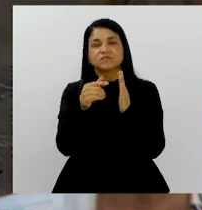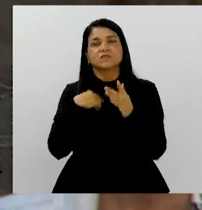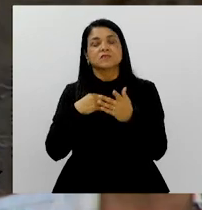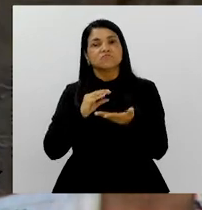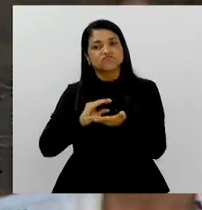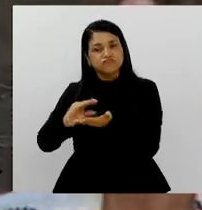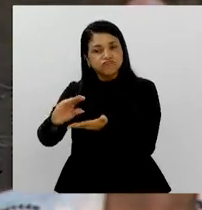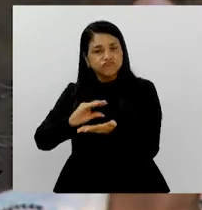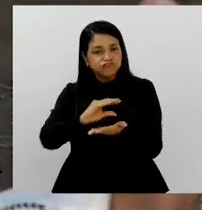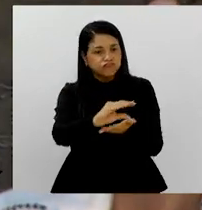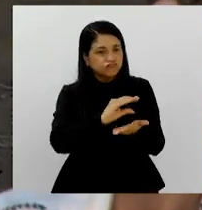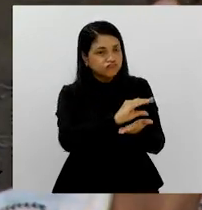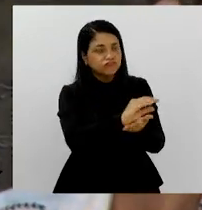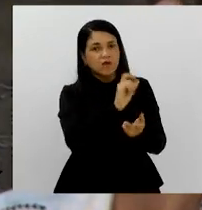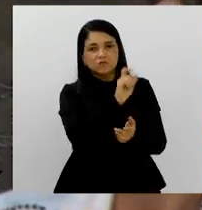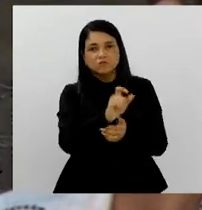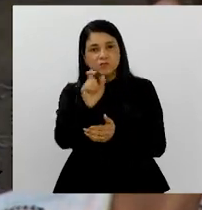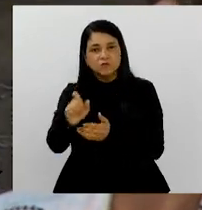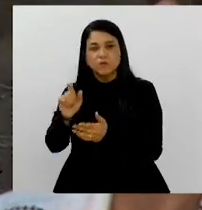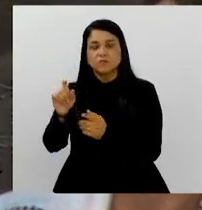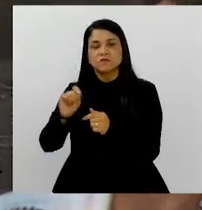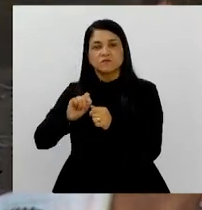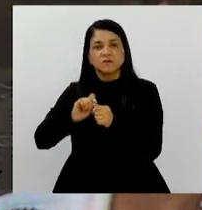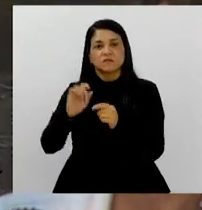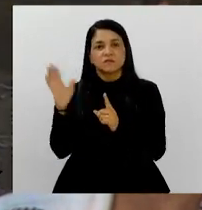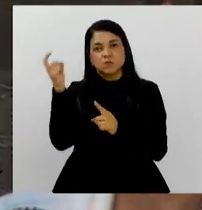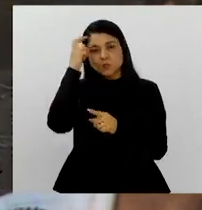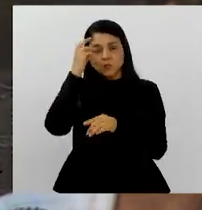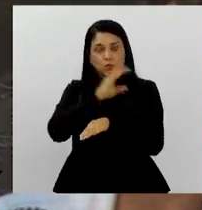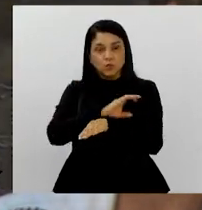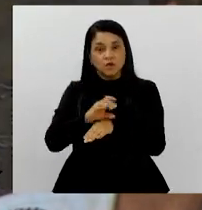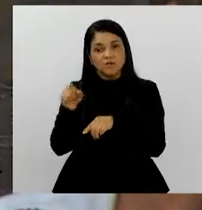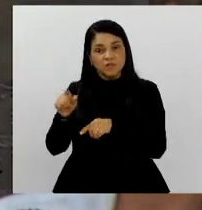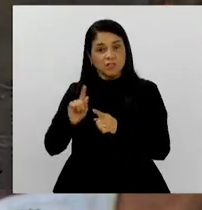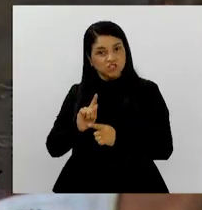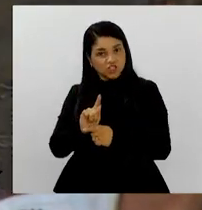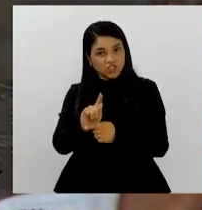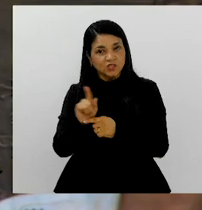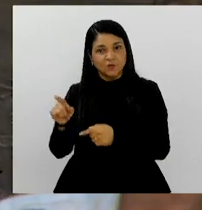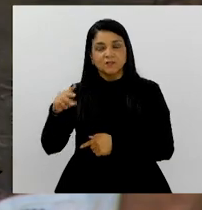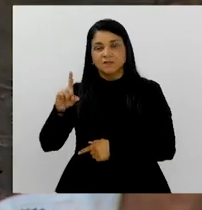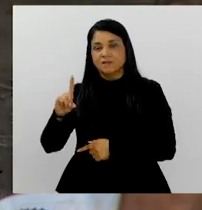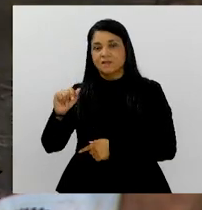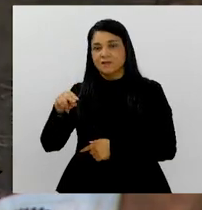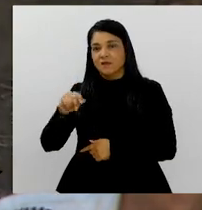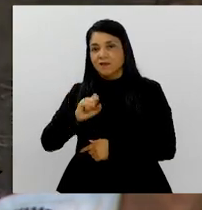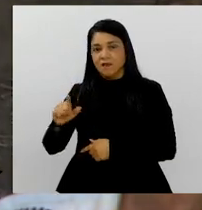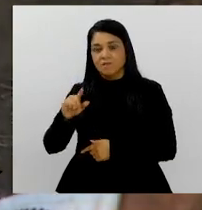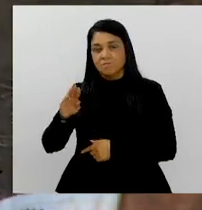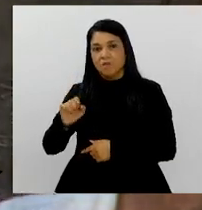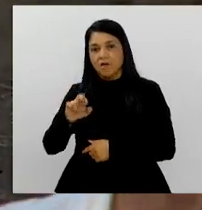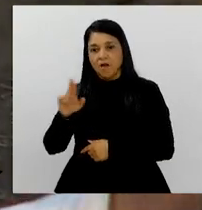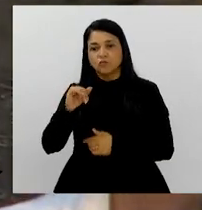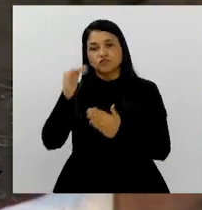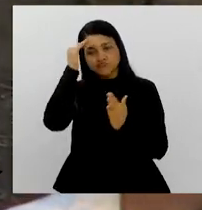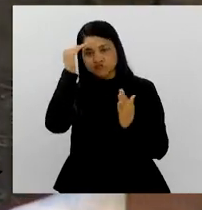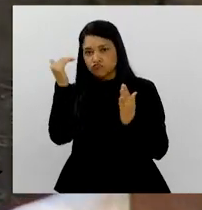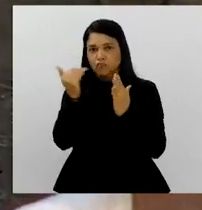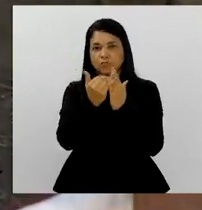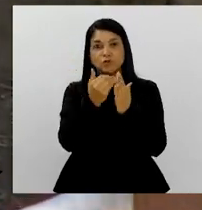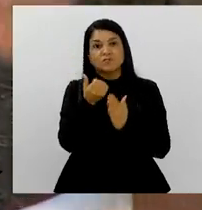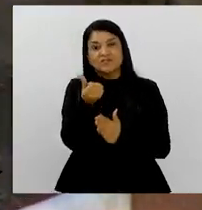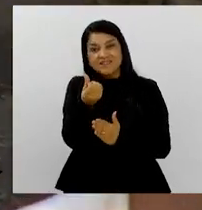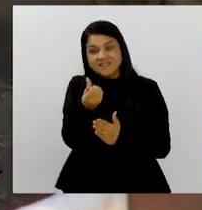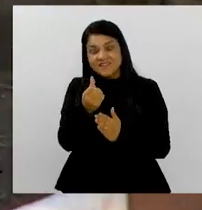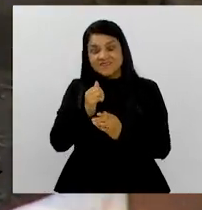fazedores de cultura, e foi na gestão da Daniele Barros que essa lei finalmente foi cumprida 16 anos